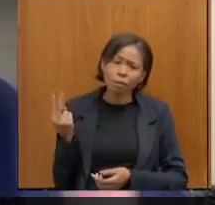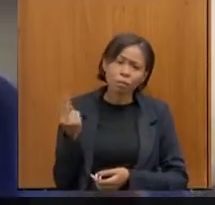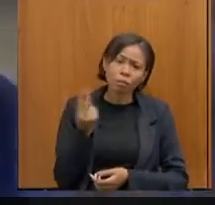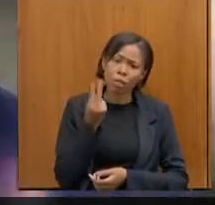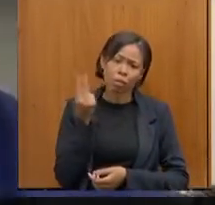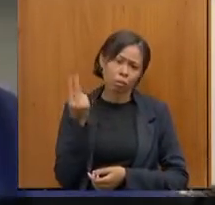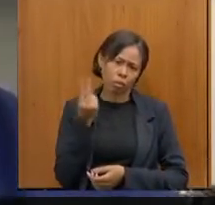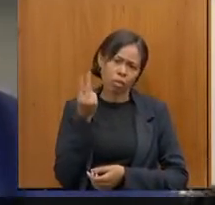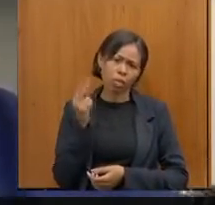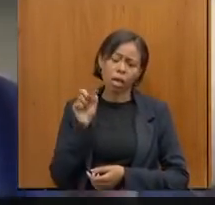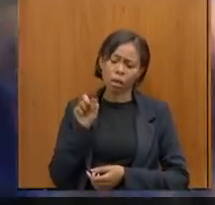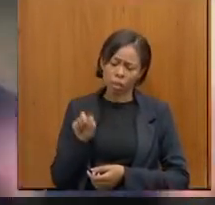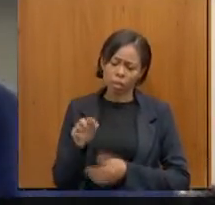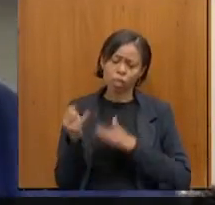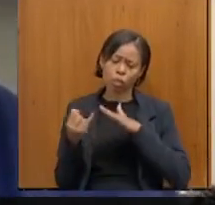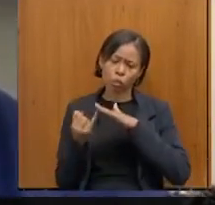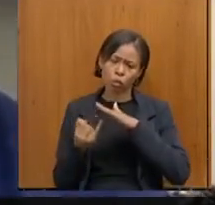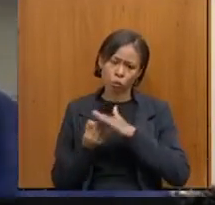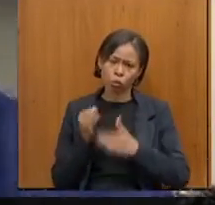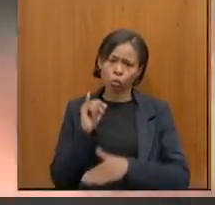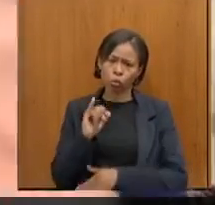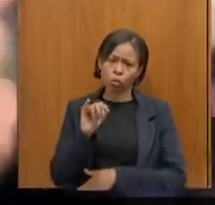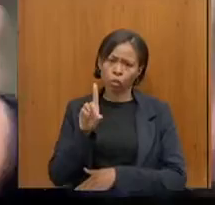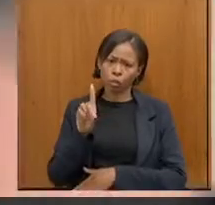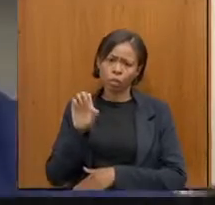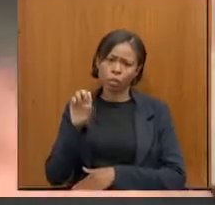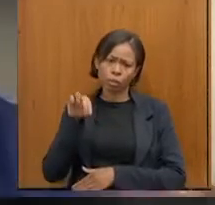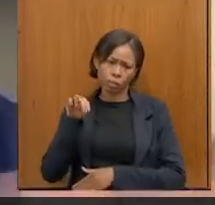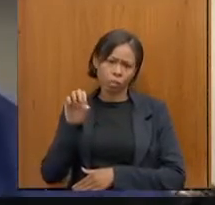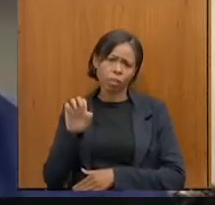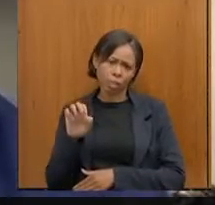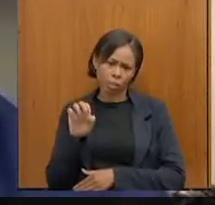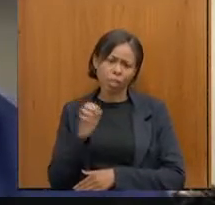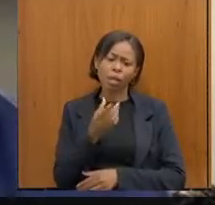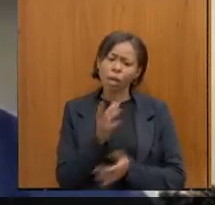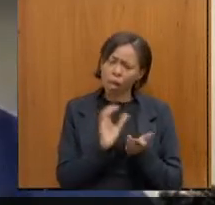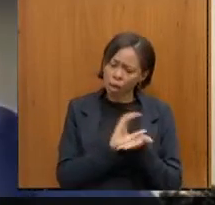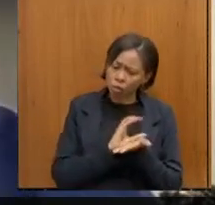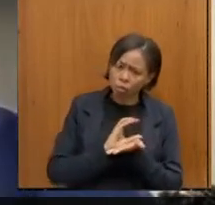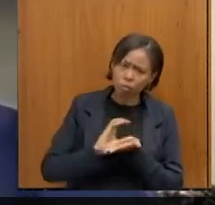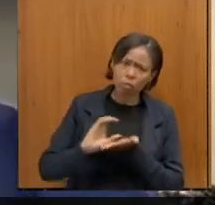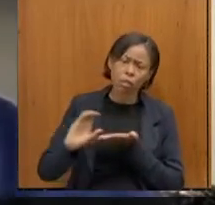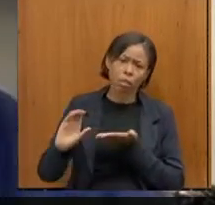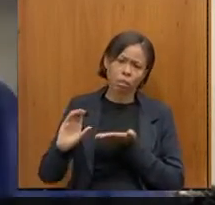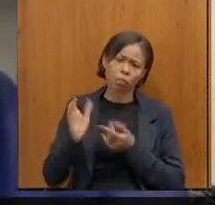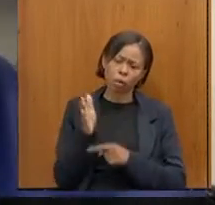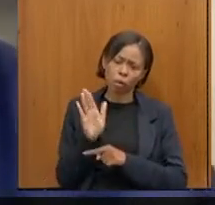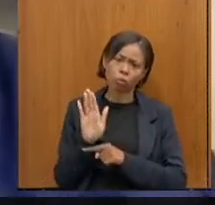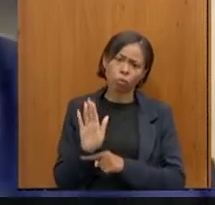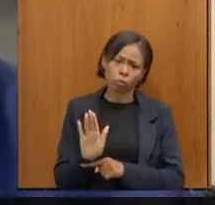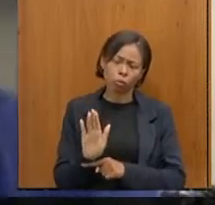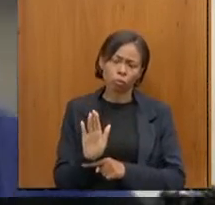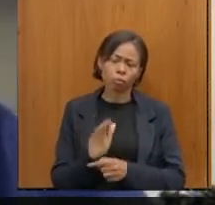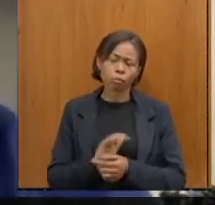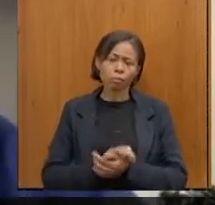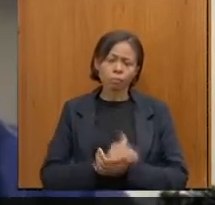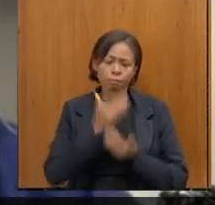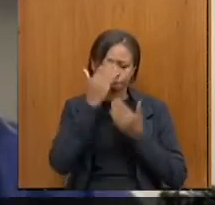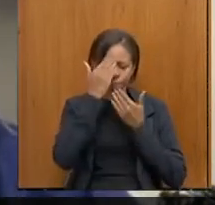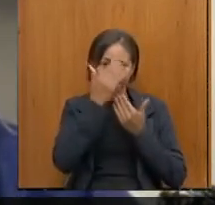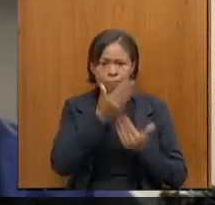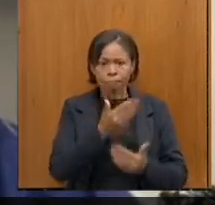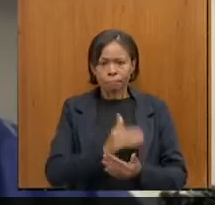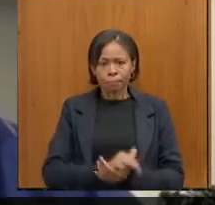valorizo e dele libera as nossas dívidas e coloque o orçamento no IDT m para matar a sede do Norte dedo obrigado